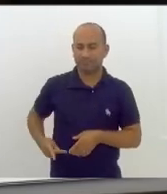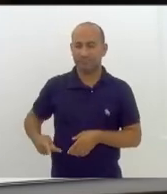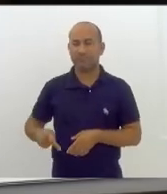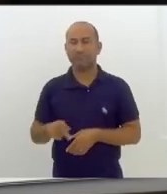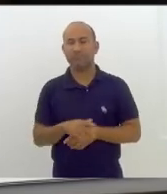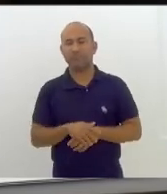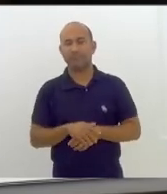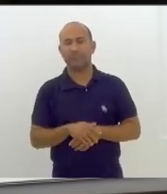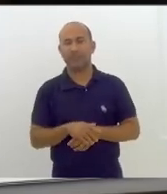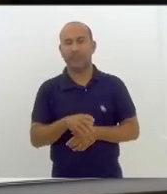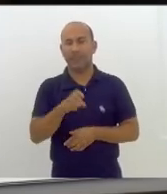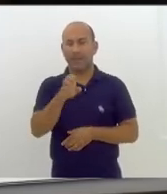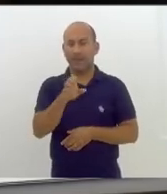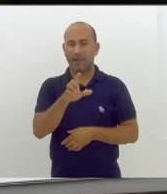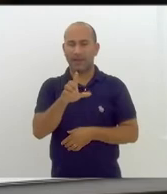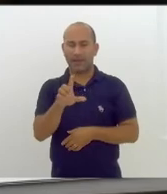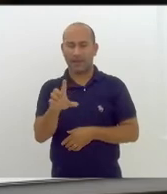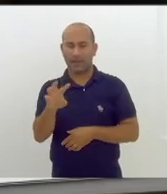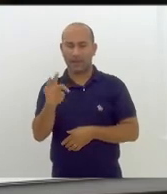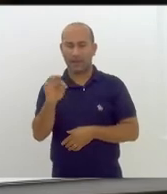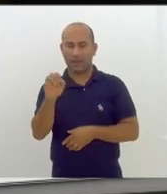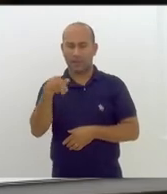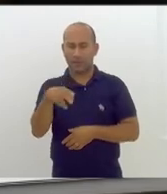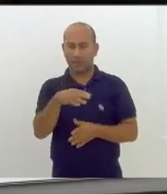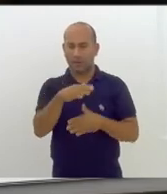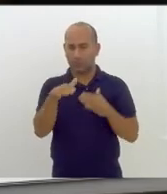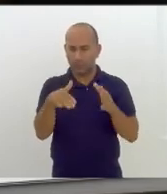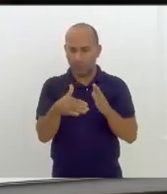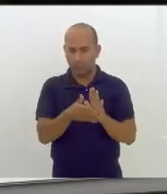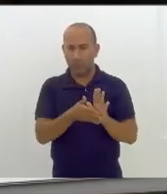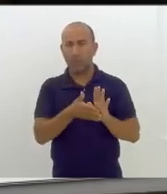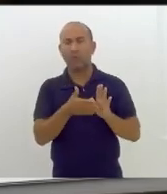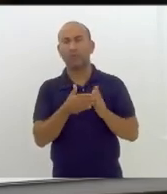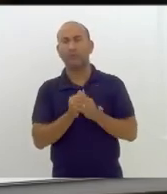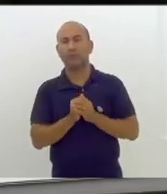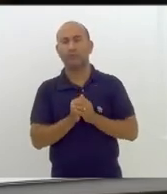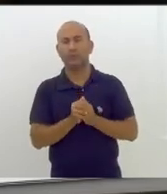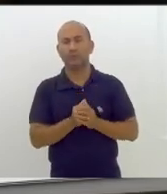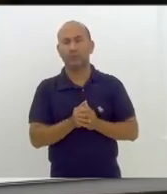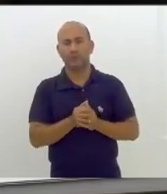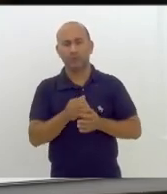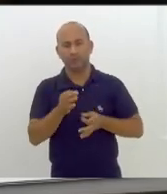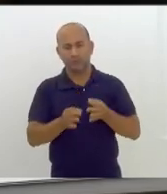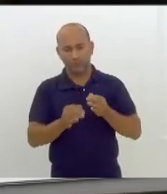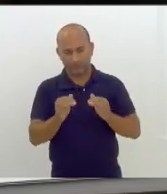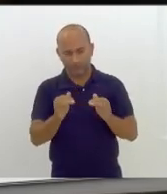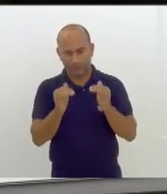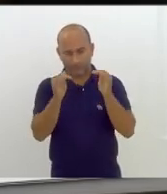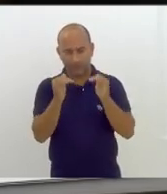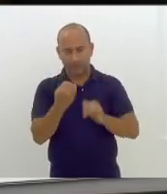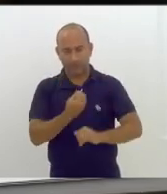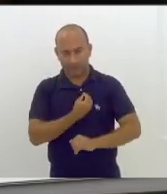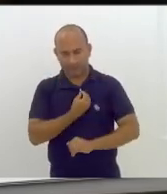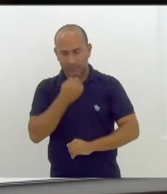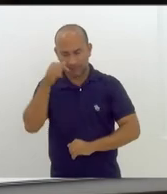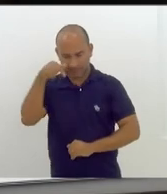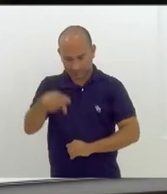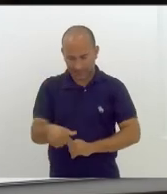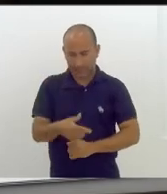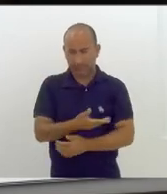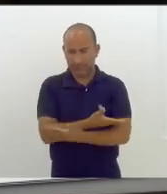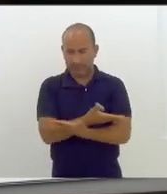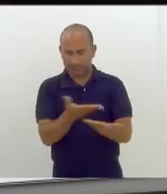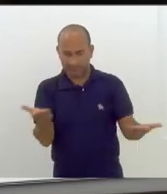Eleitoral, desembargador Elton Leme, todos os demais desembargadores e desembargadoras aqui presentes, demais magistrados,